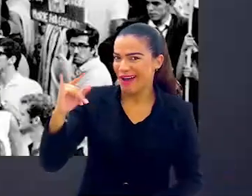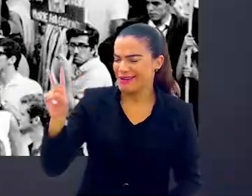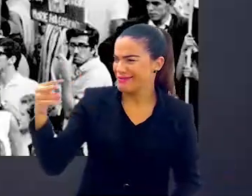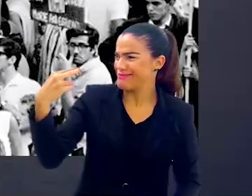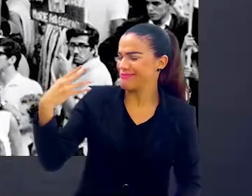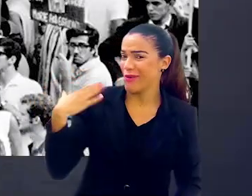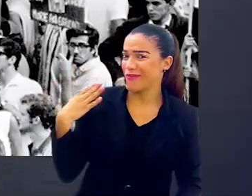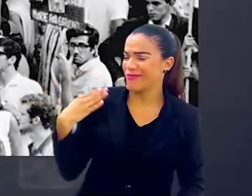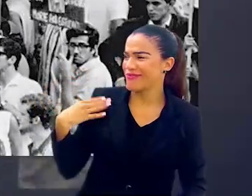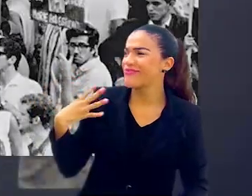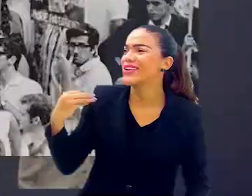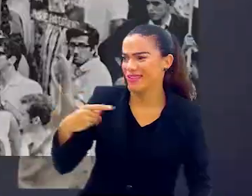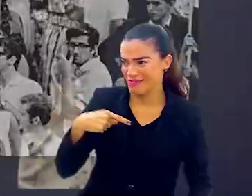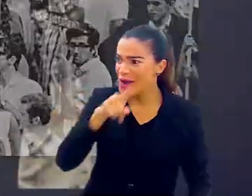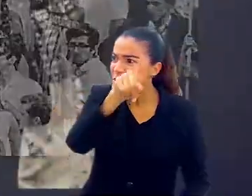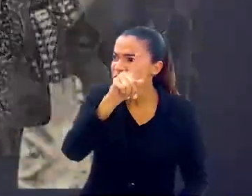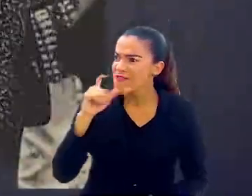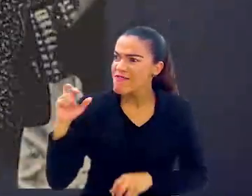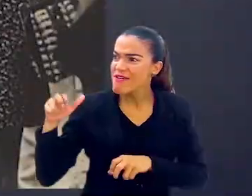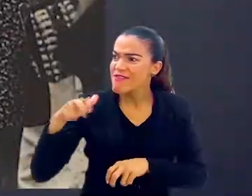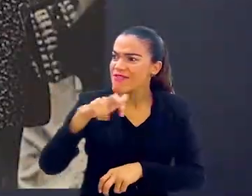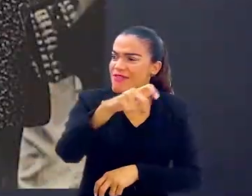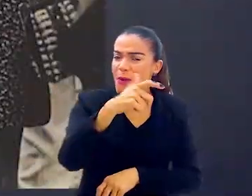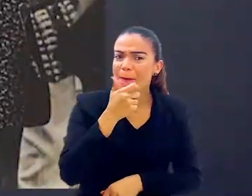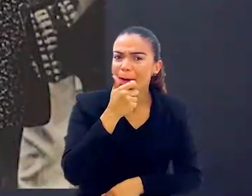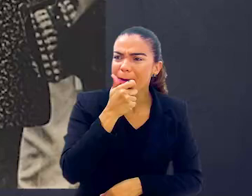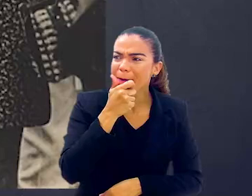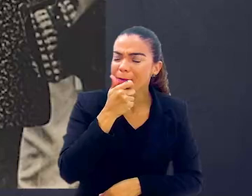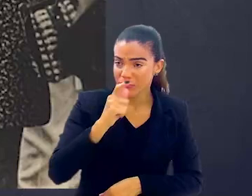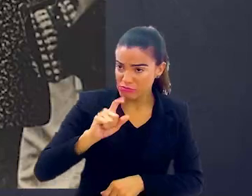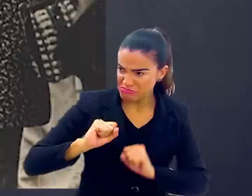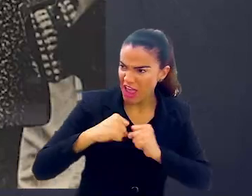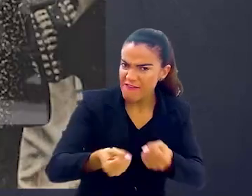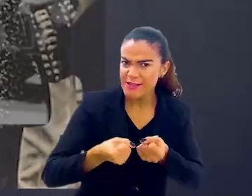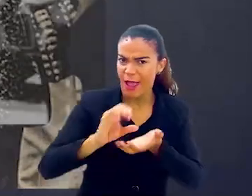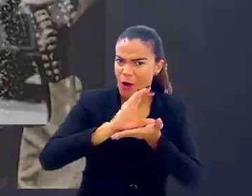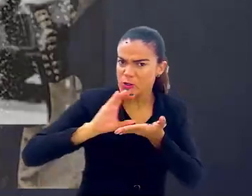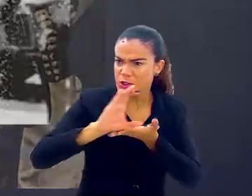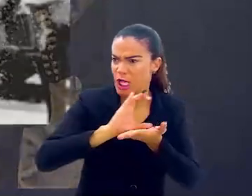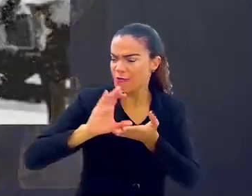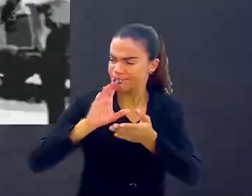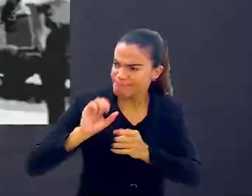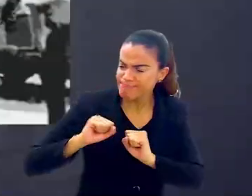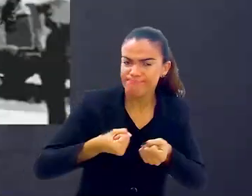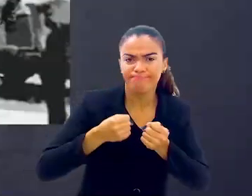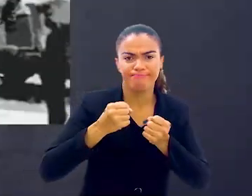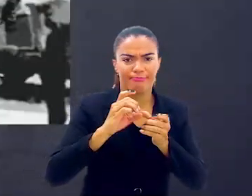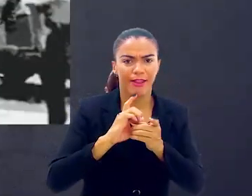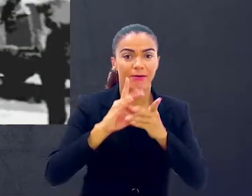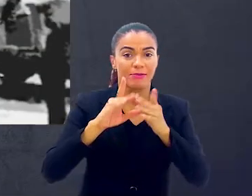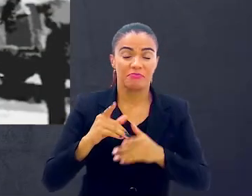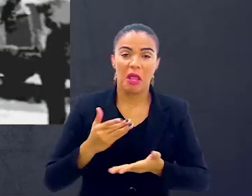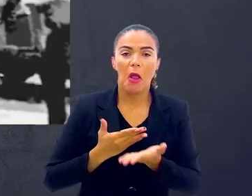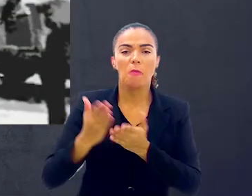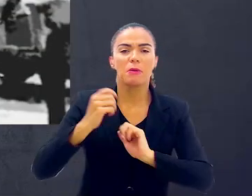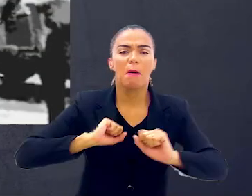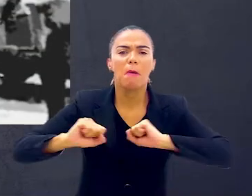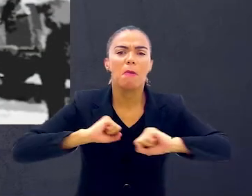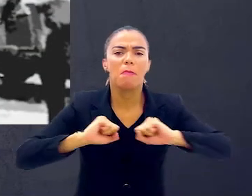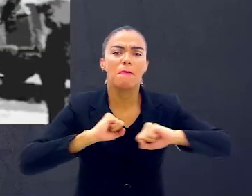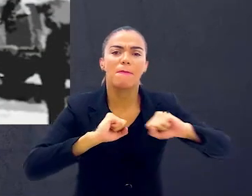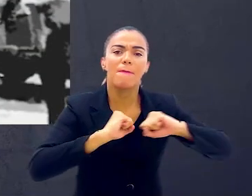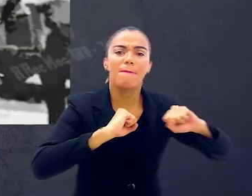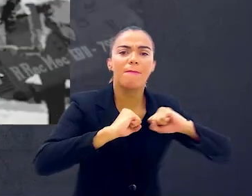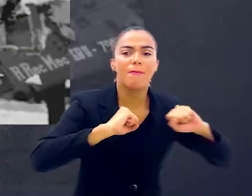pai virou para mim e disse assim: meu filho, vamos para a rádio para defender a democracia, defender o Estado de Direito, defender a Constituição. Eu falei, vamos embora, tá, e fomos. Começou a